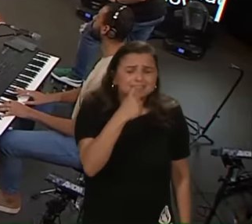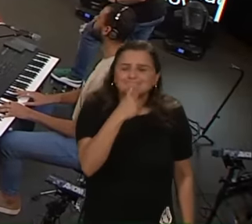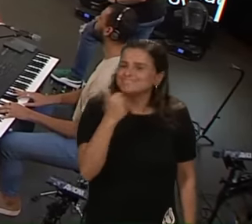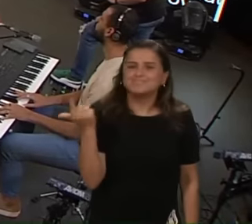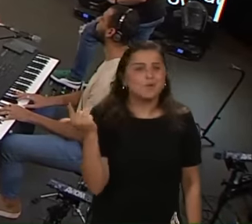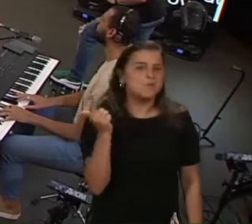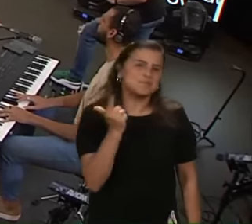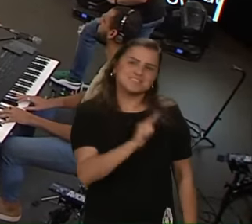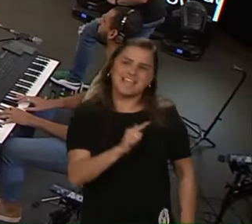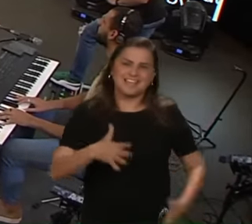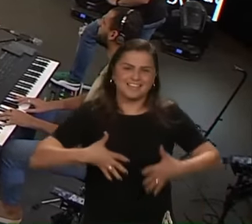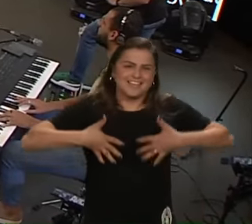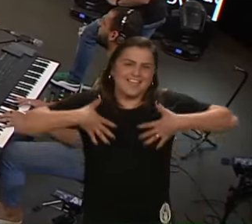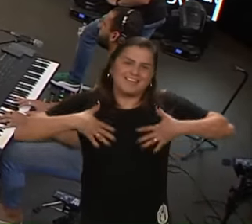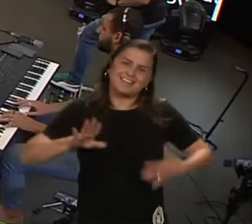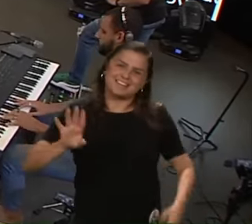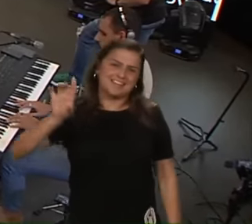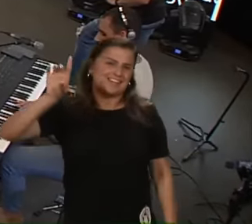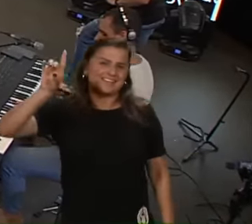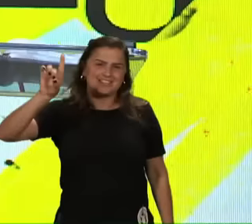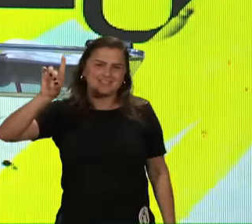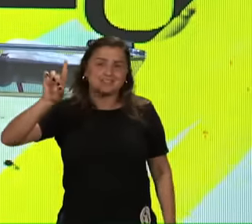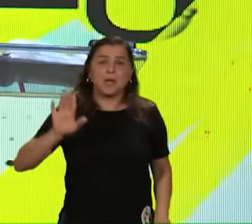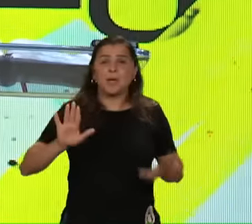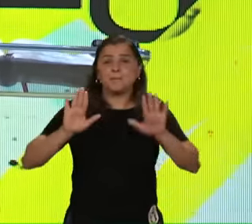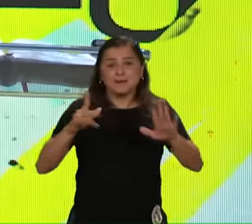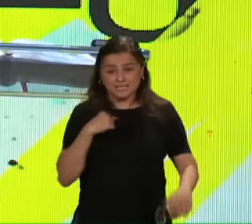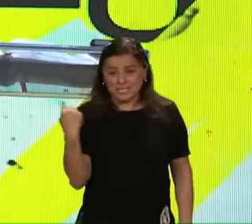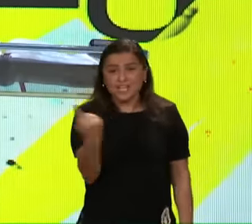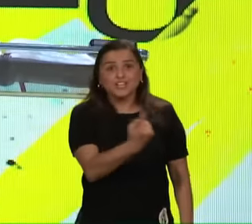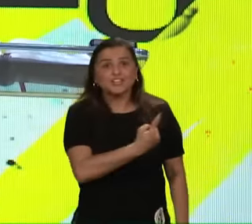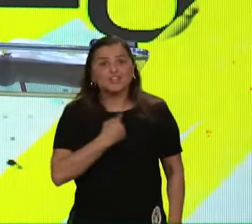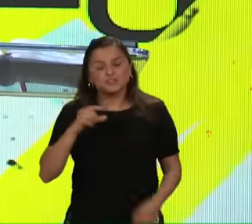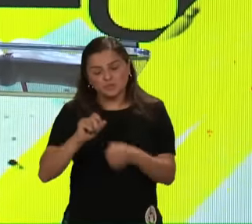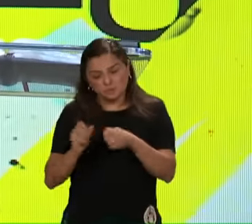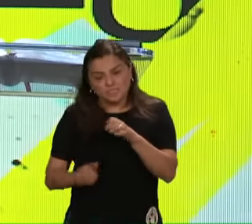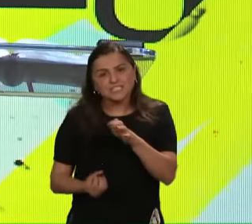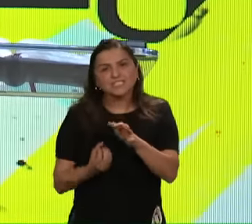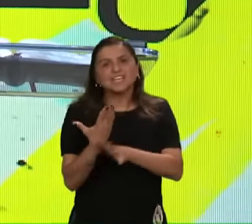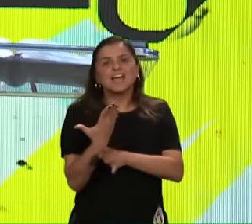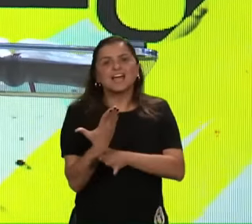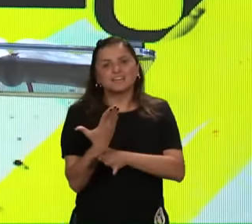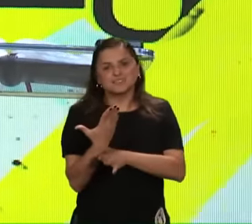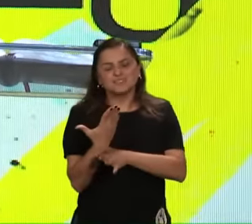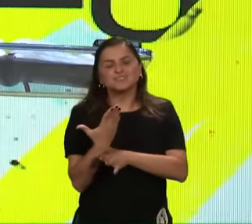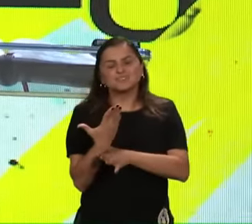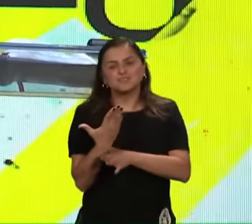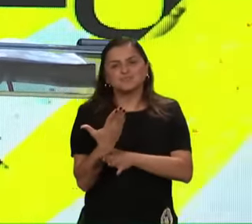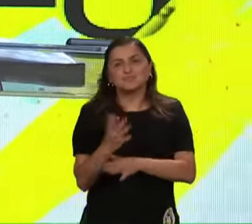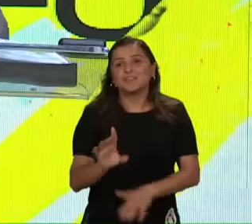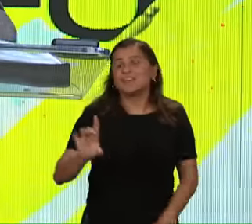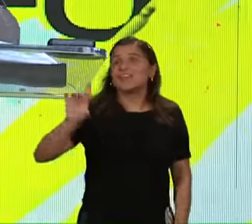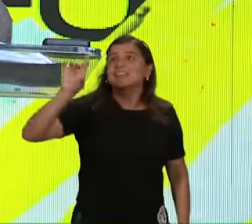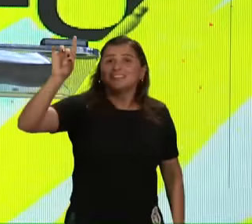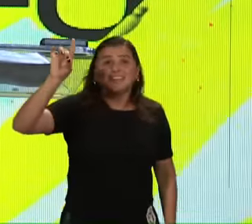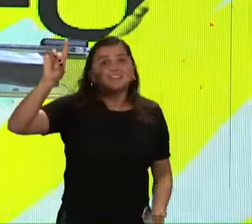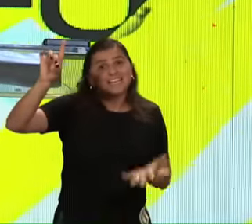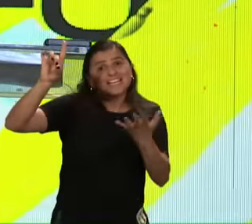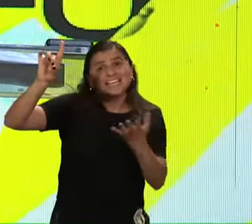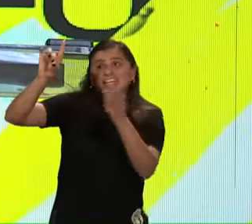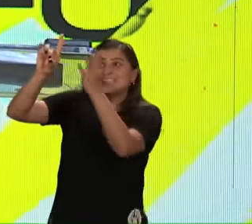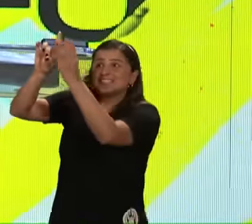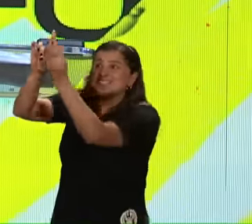Deus. Mas nós fomos criados. Ele quis dividir Ele